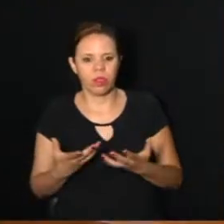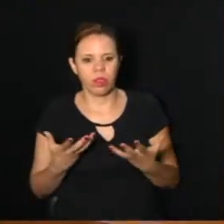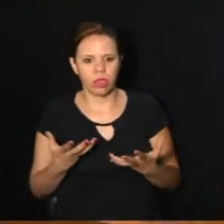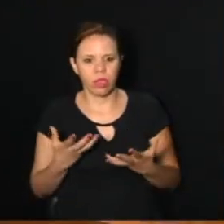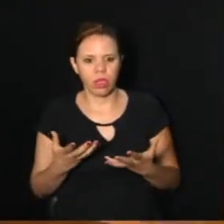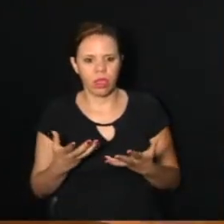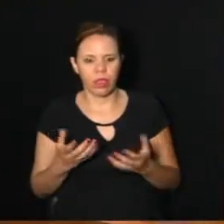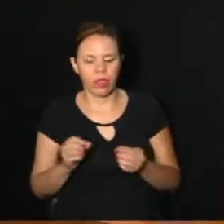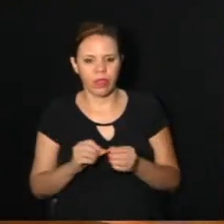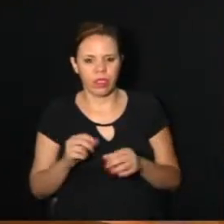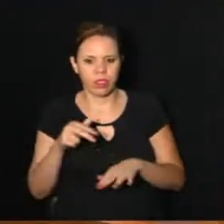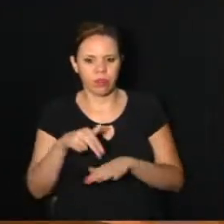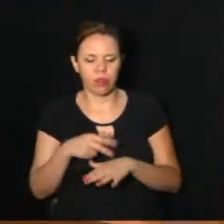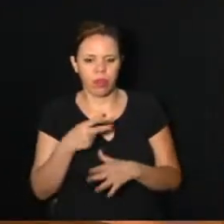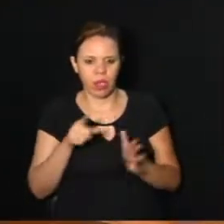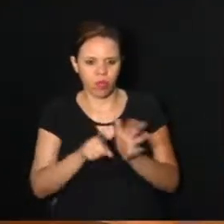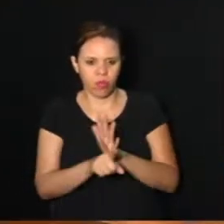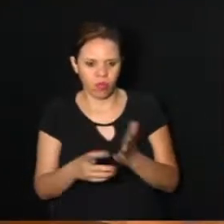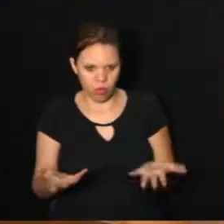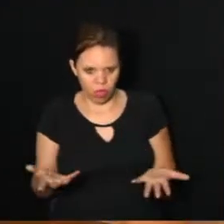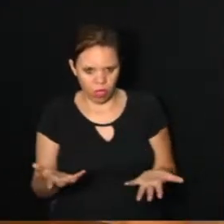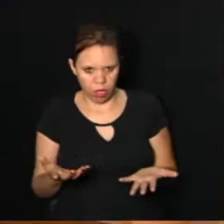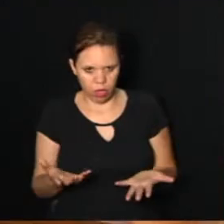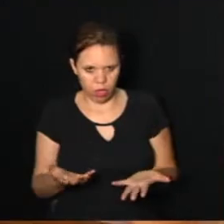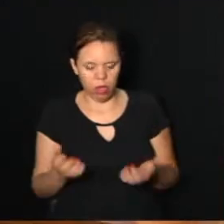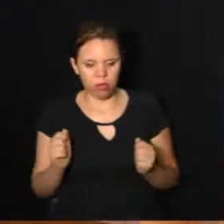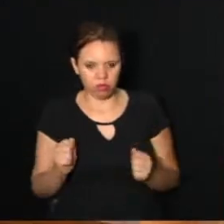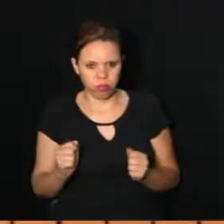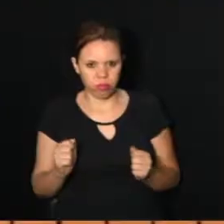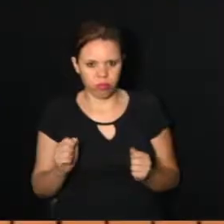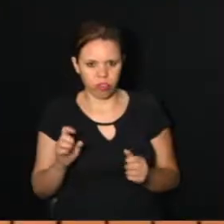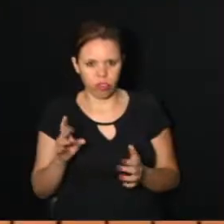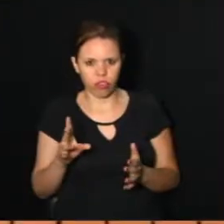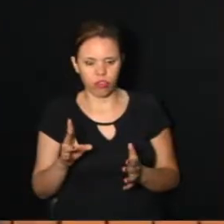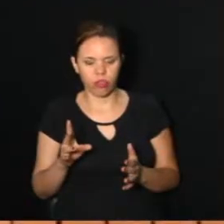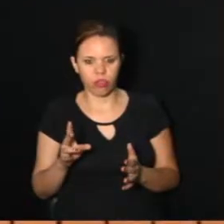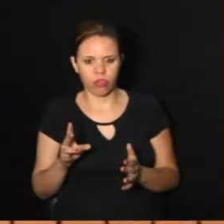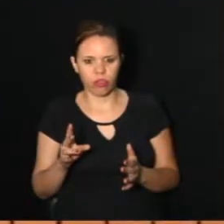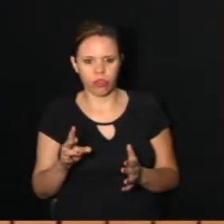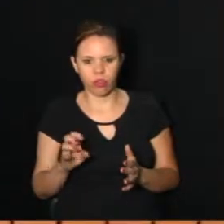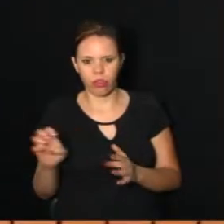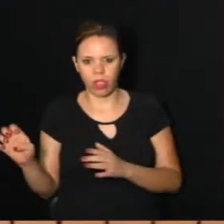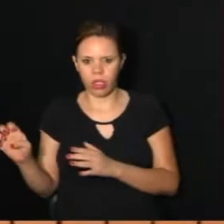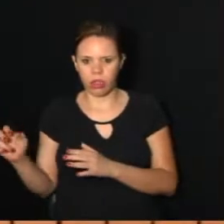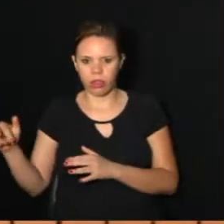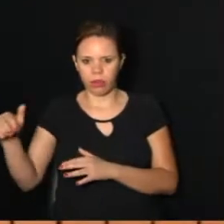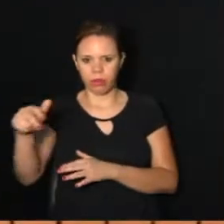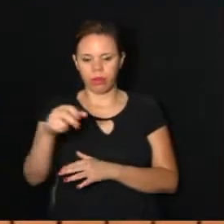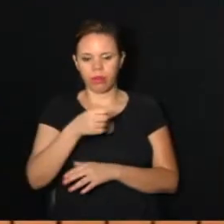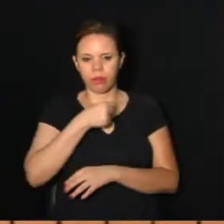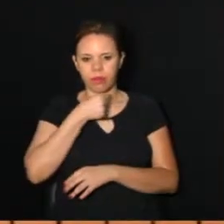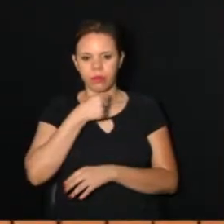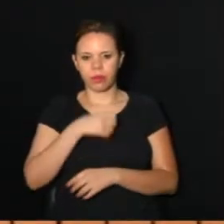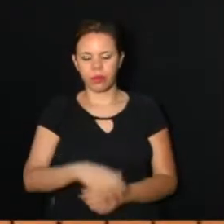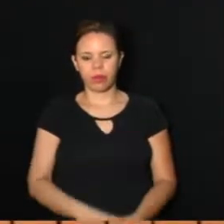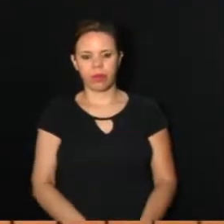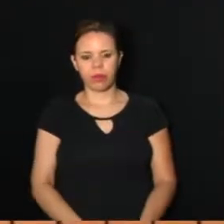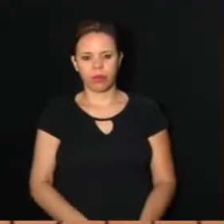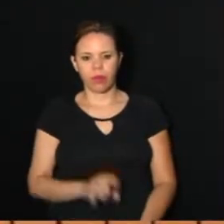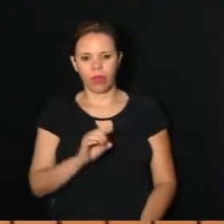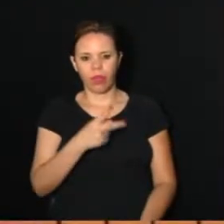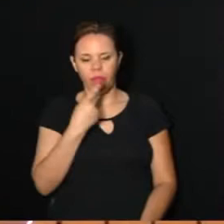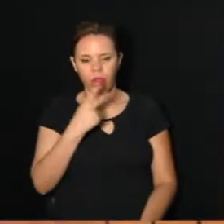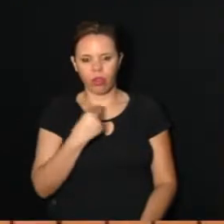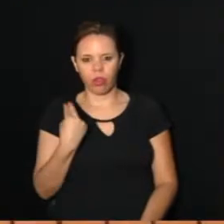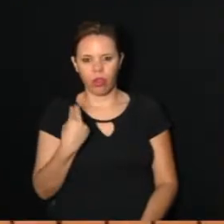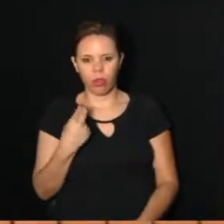se manifestar. Quem quiser, só se dirigir aqui ao lado esquerdo, só falar o nome